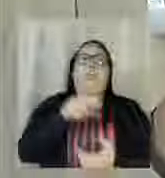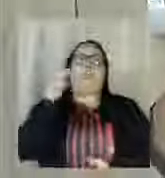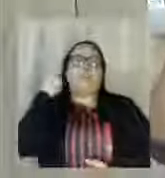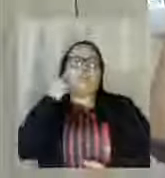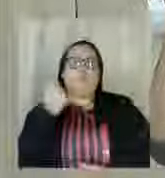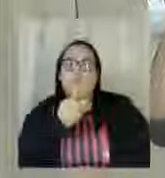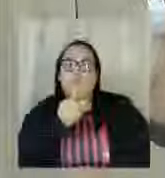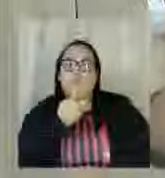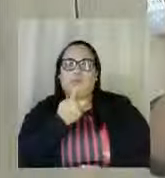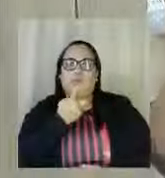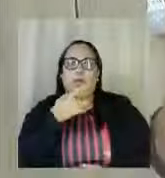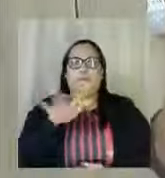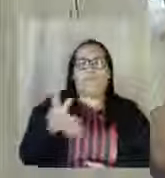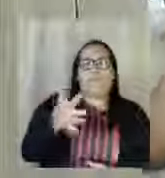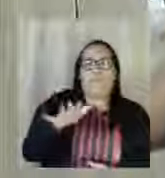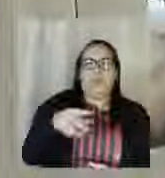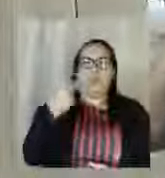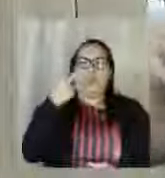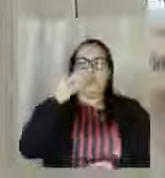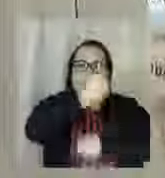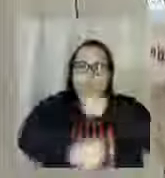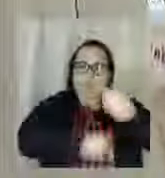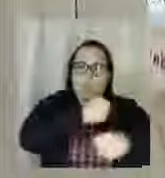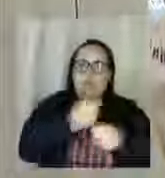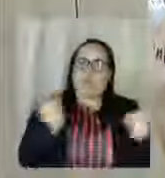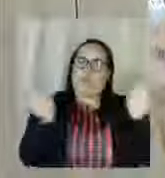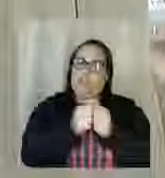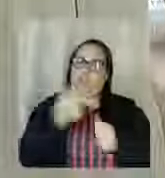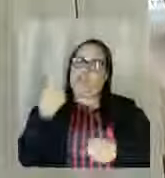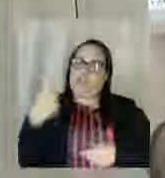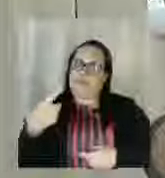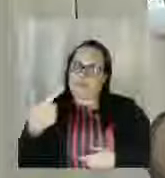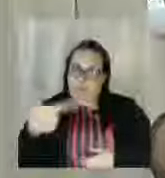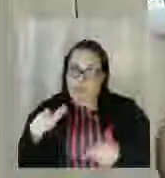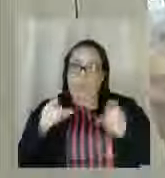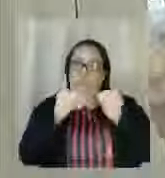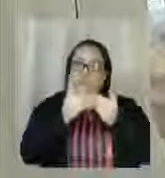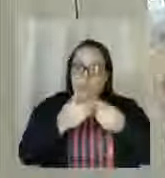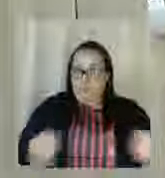Mais ou menos 2 anos. Aí se separou.